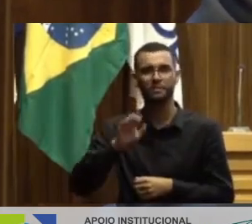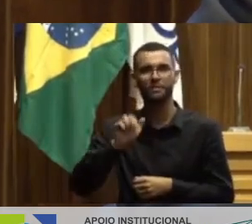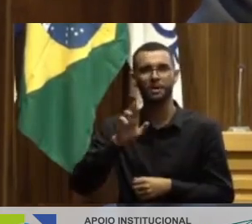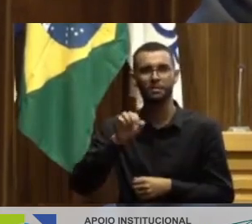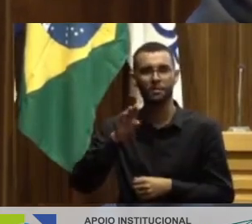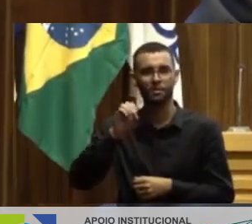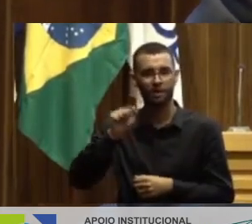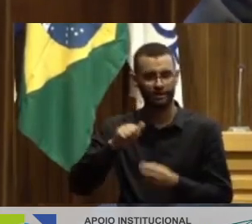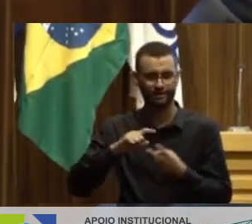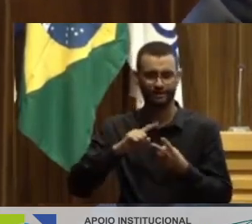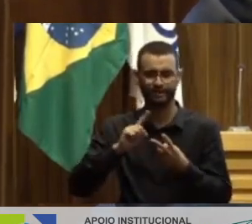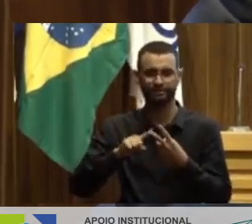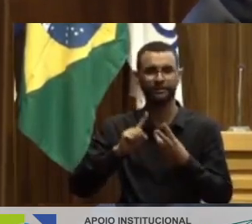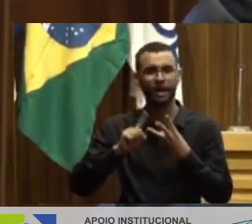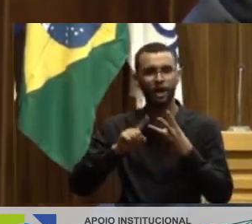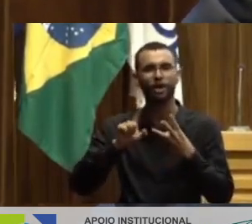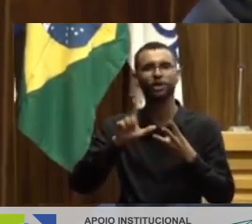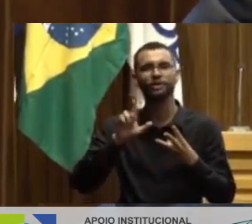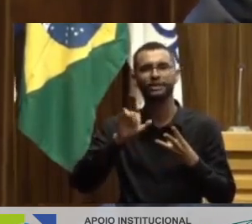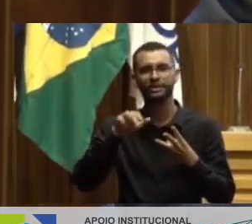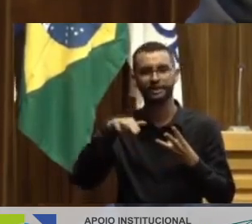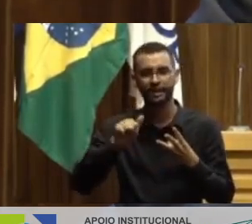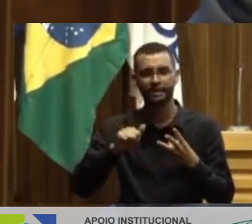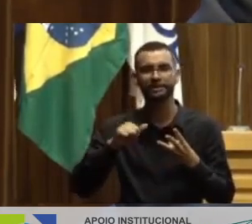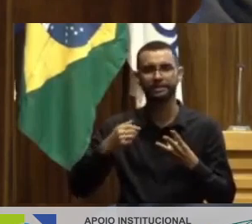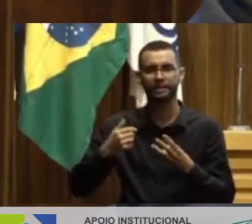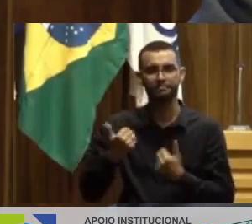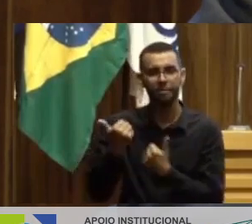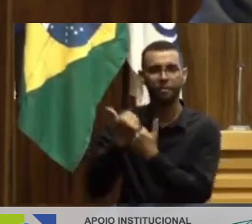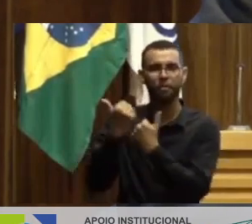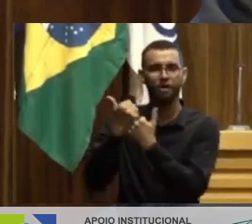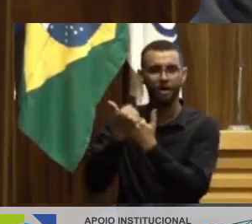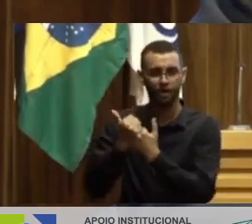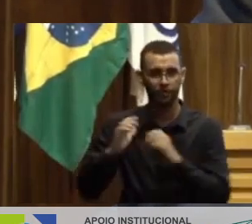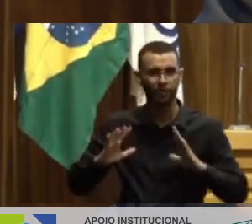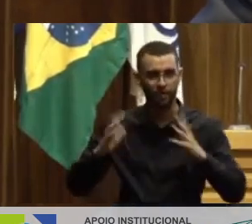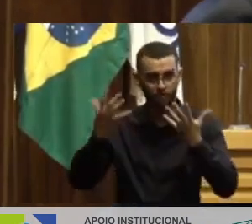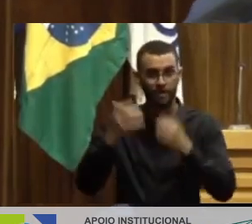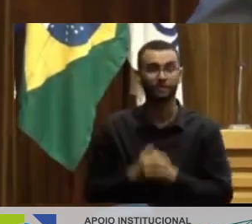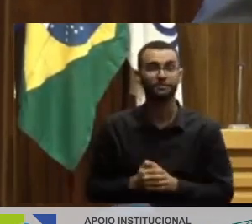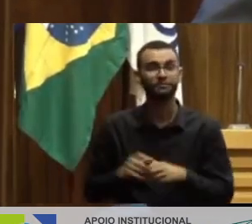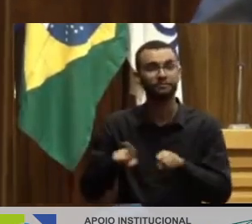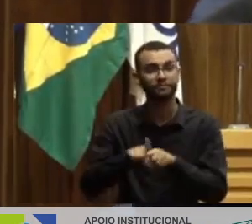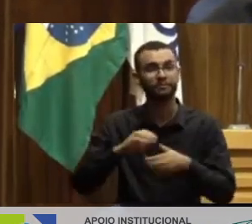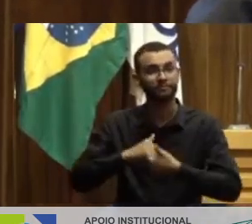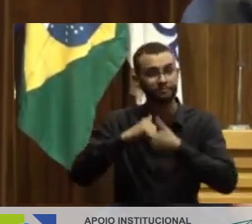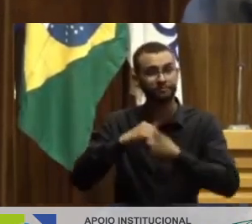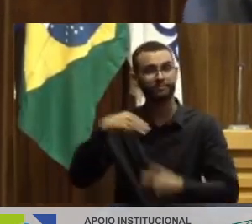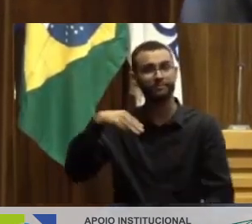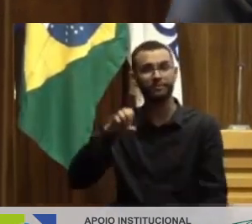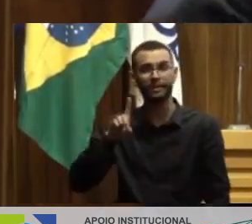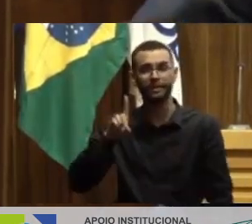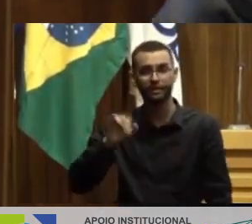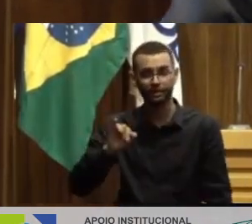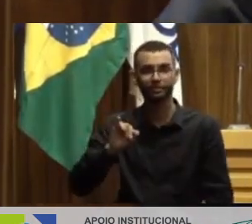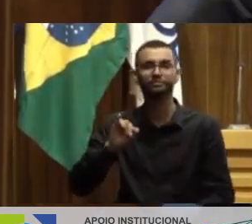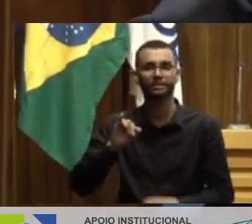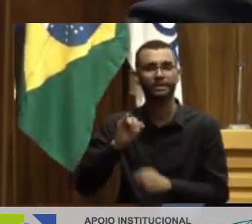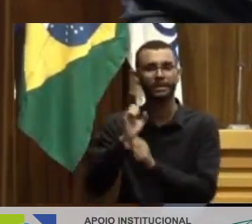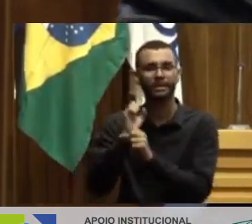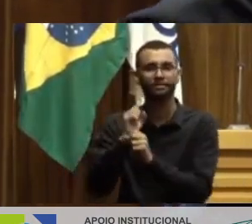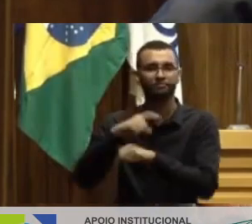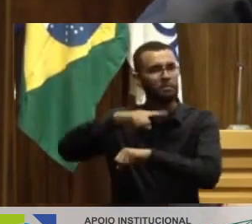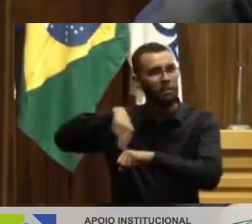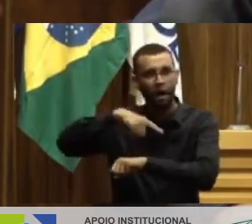que estão aqui acompanhando o evento. Saudar a equipe do MEDIC, que tem sido parceira em todas as horas, Márcio